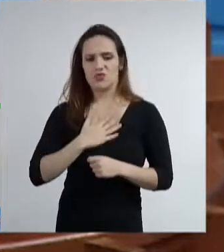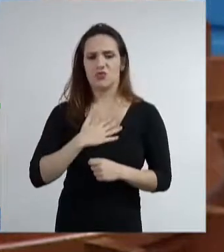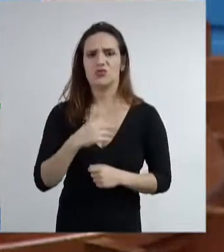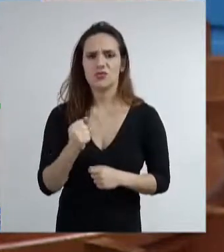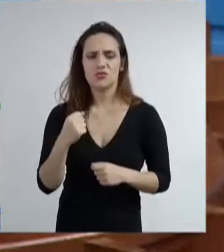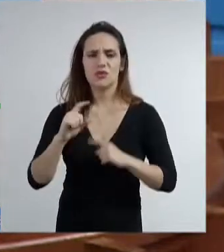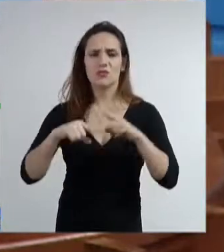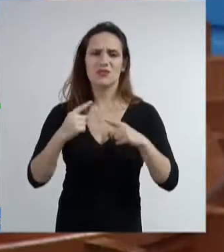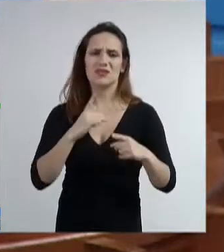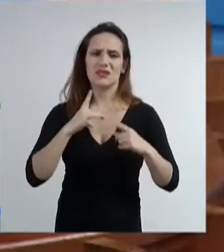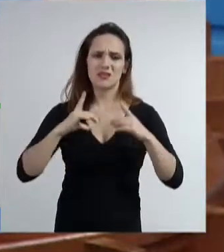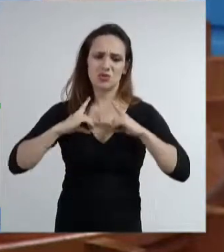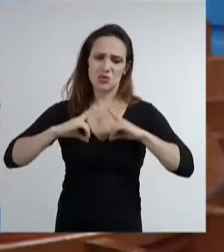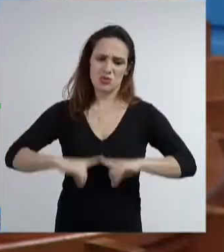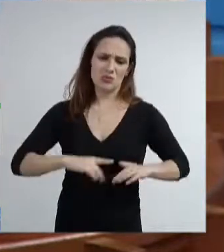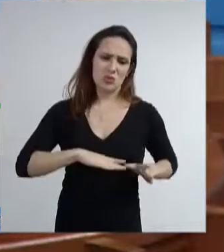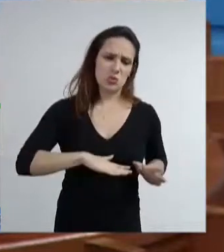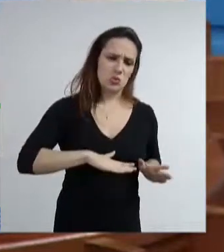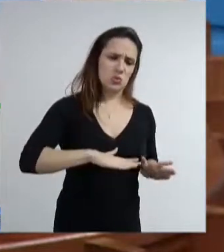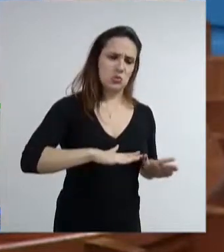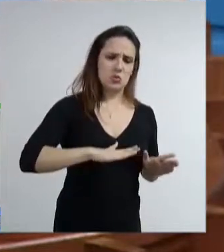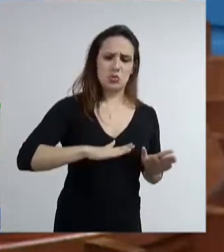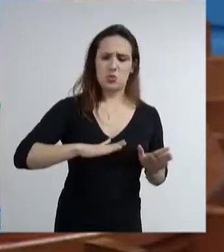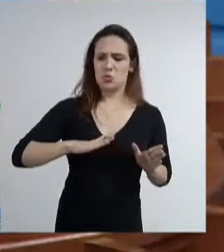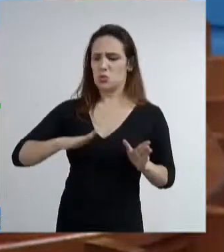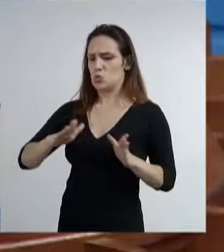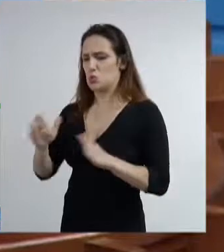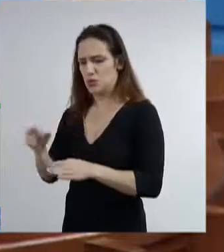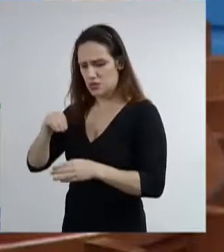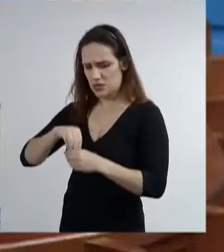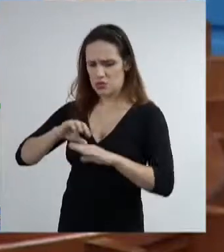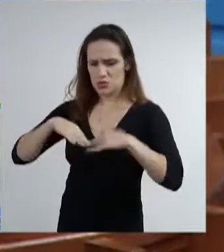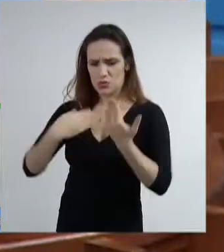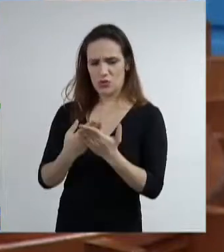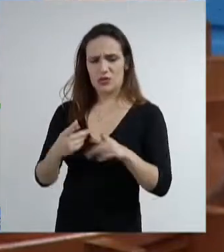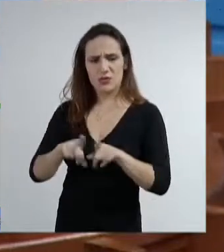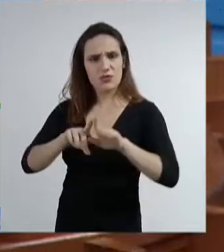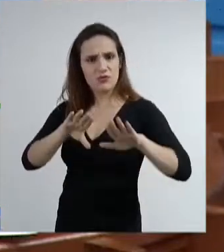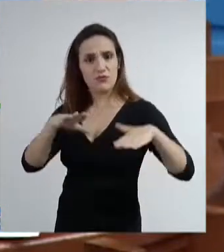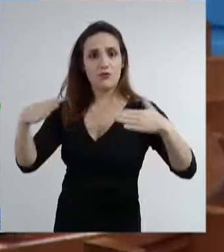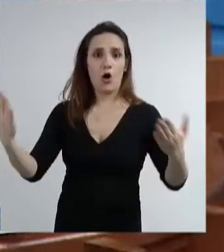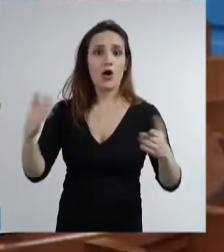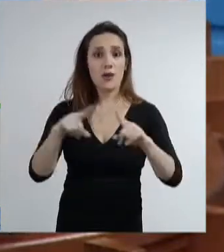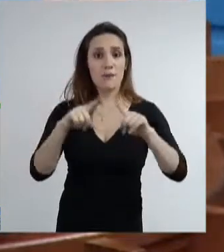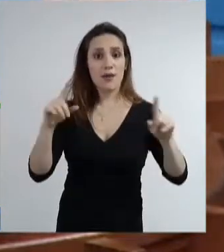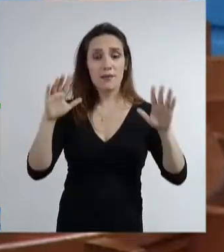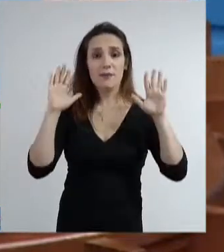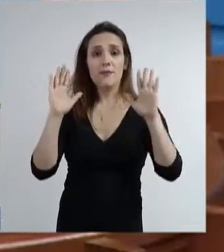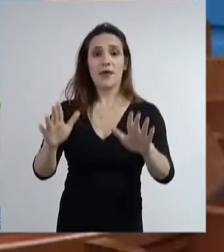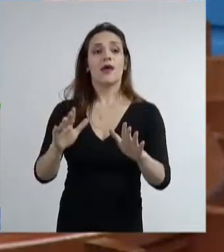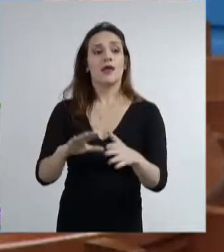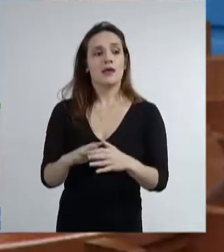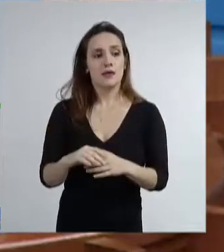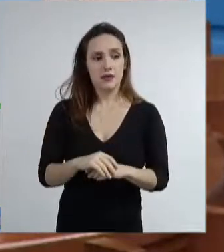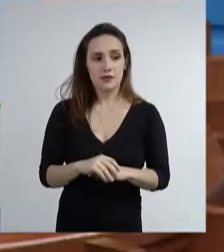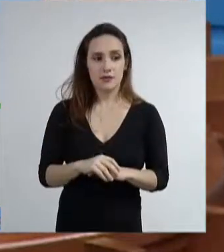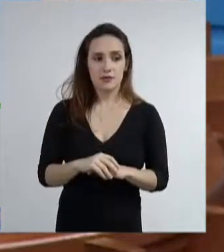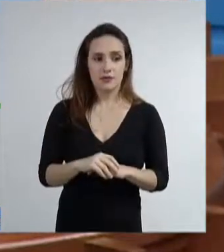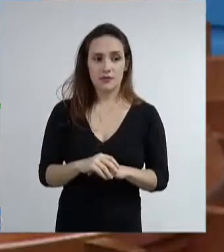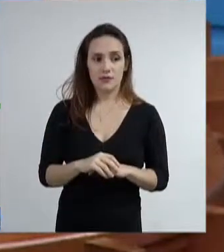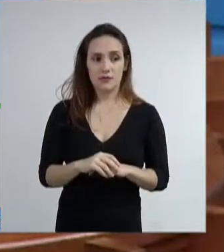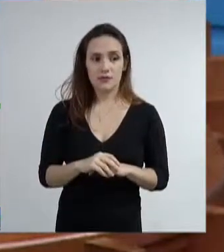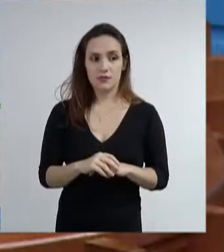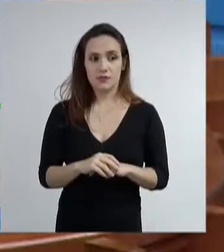um longo processo de depressão e sofrimento dentro e fora da escola. Mas essa história pode ser